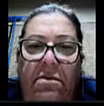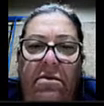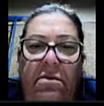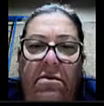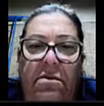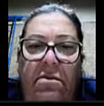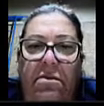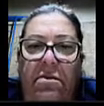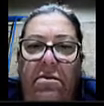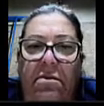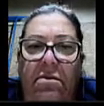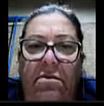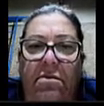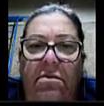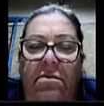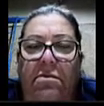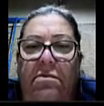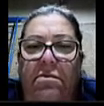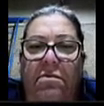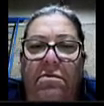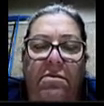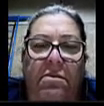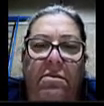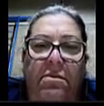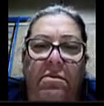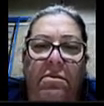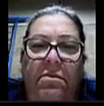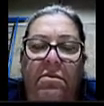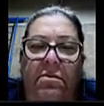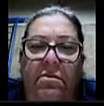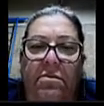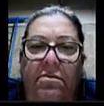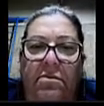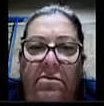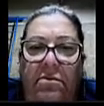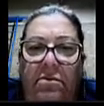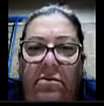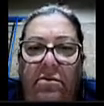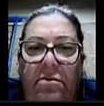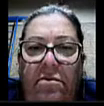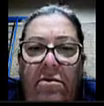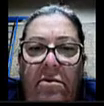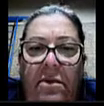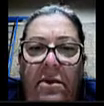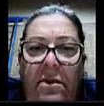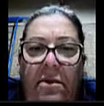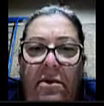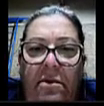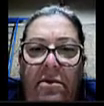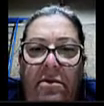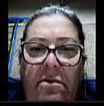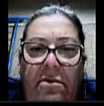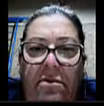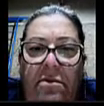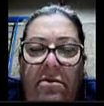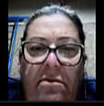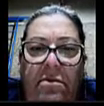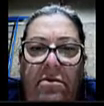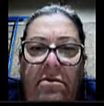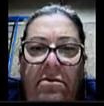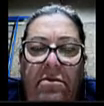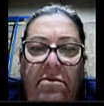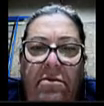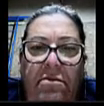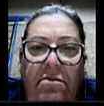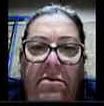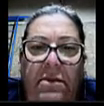rebaixamento da eficiência intelectual. E aí, a gente precisa passar um diagnóstico para esses pais que aquela criança não tem dislexia. Mas, muitas